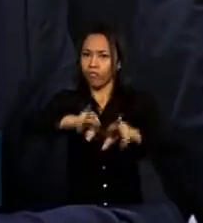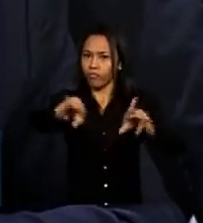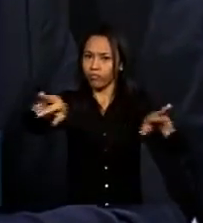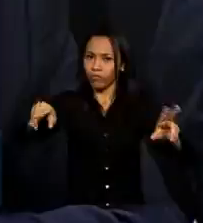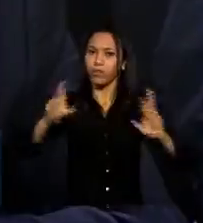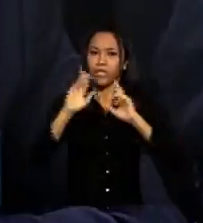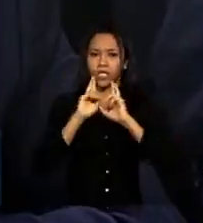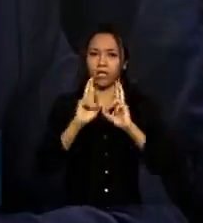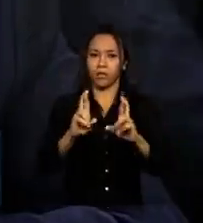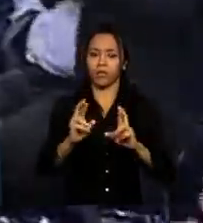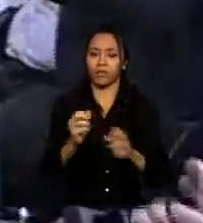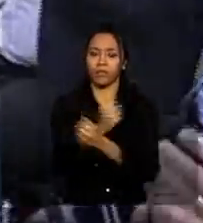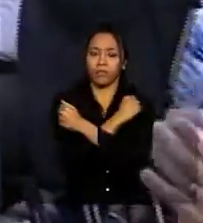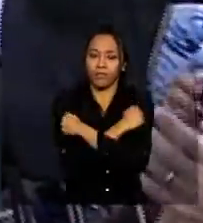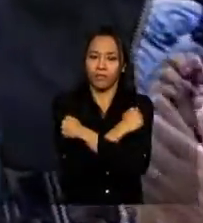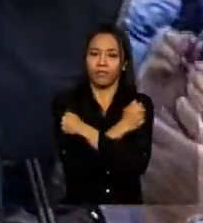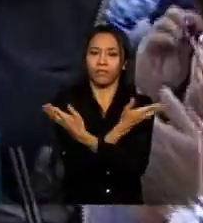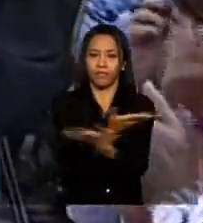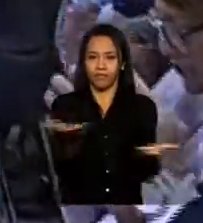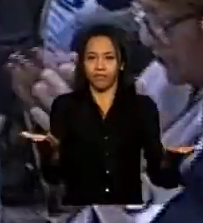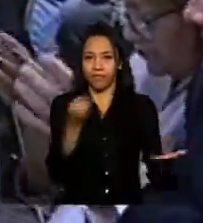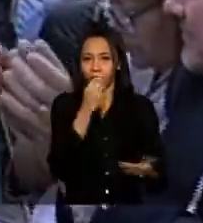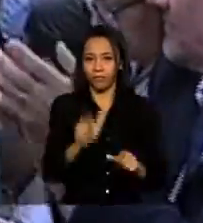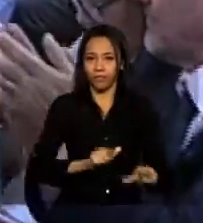abraço, bom trabalho.